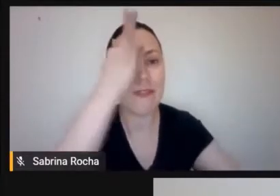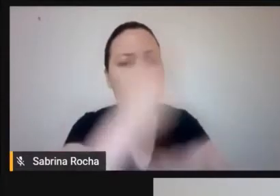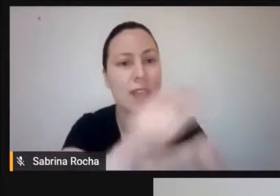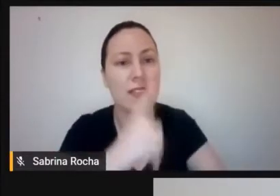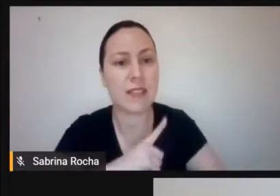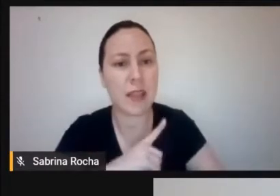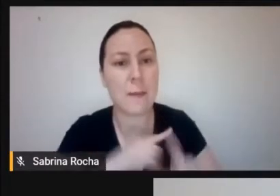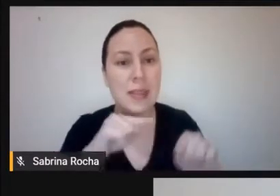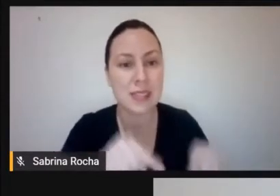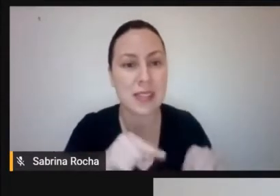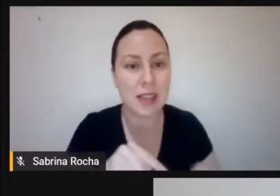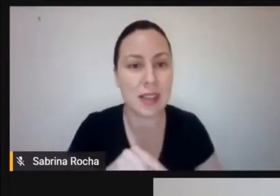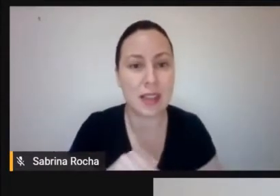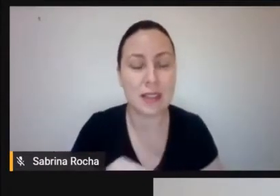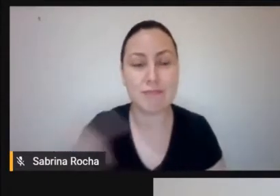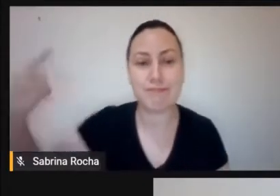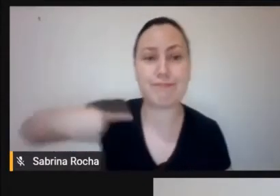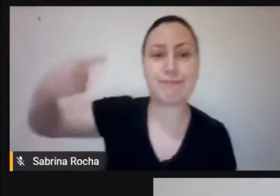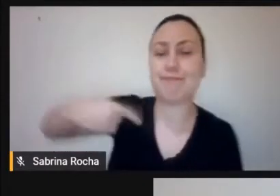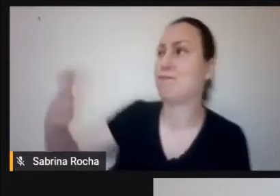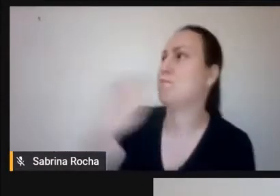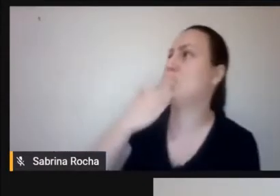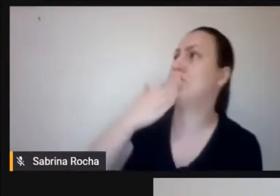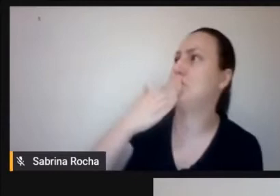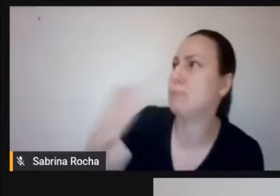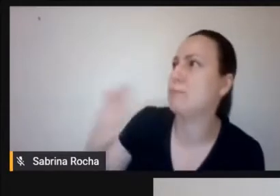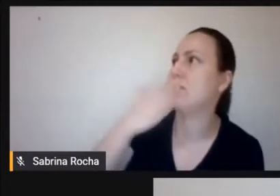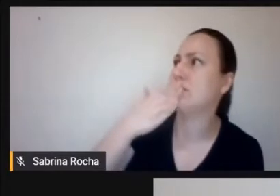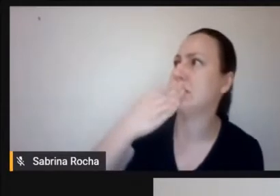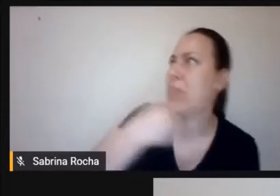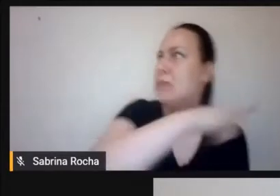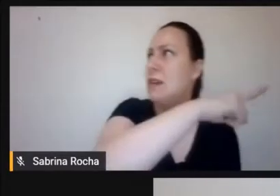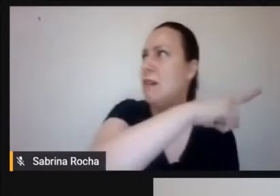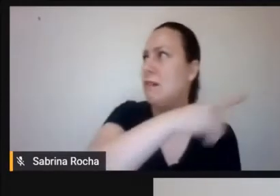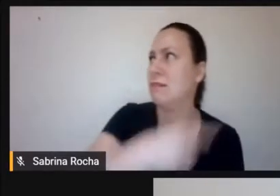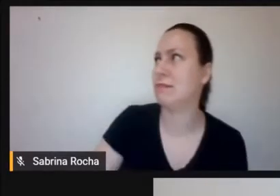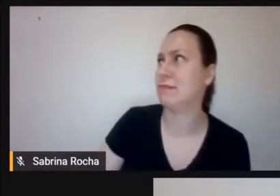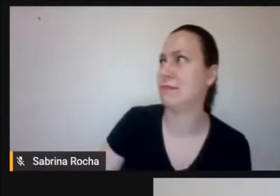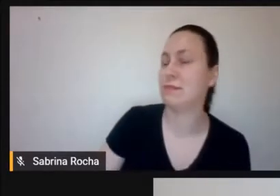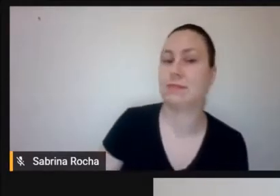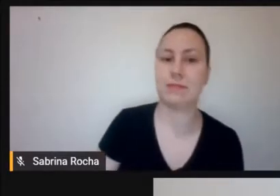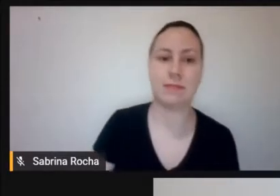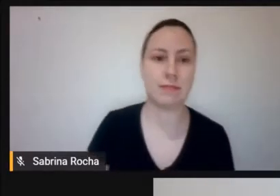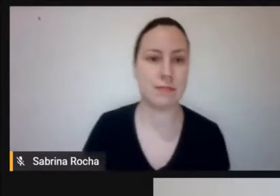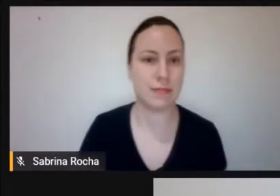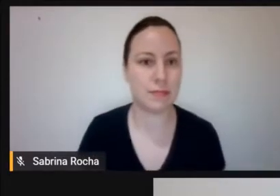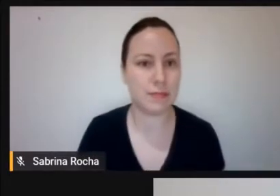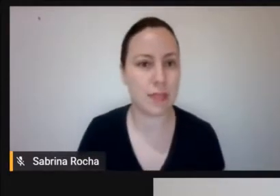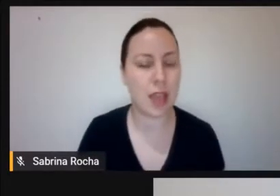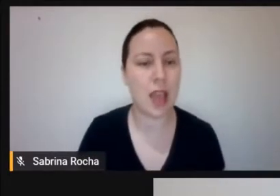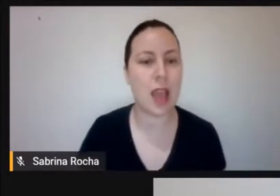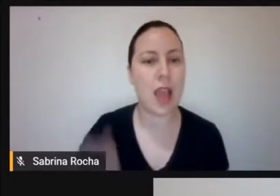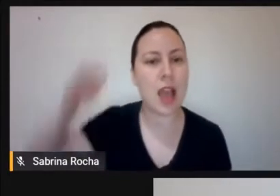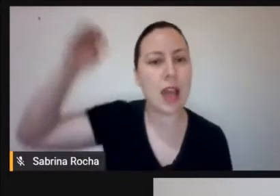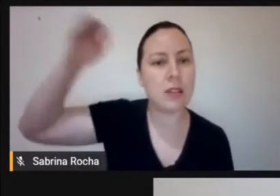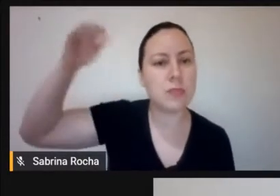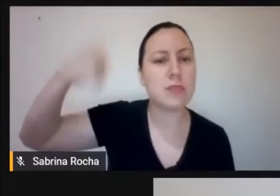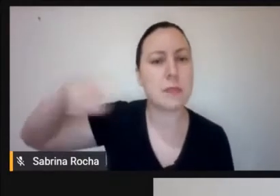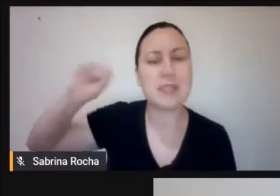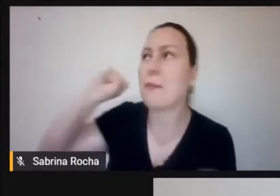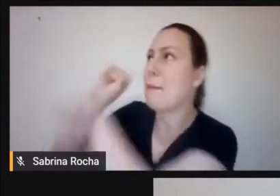elas escutam cala a boca, sai daqui, silêncio. É o mundo adulto que precisa de freio.